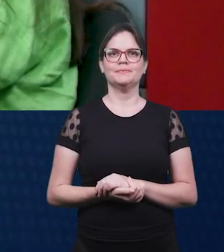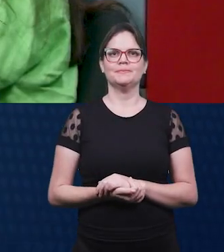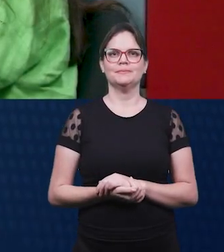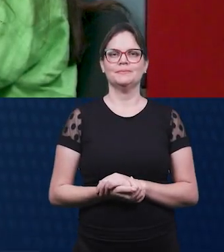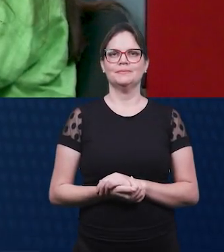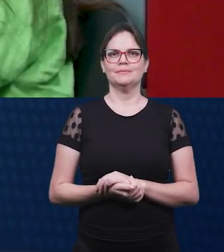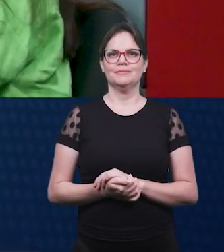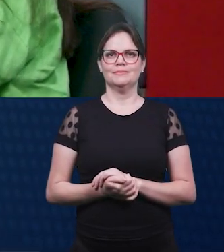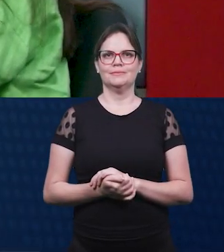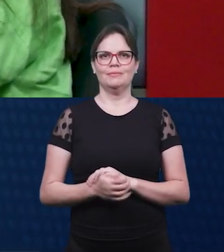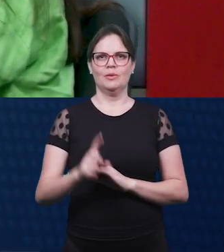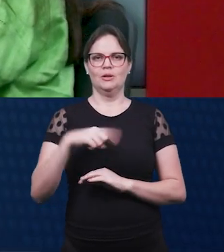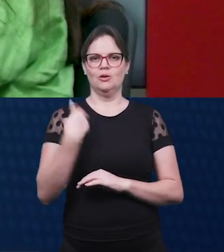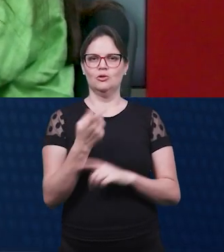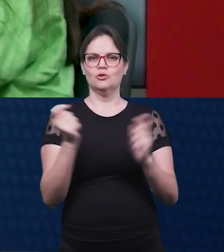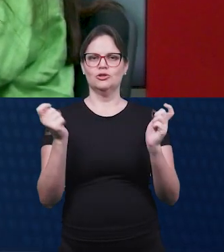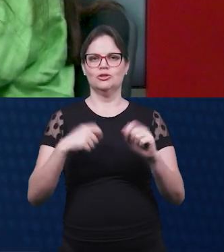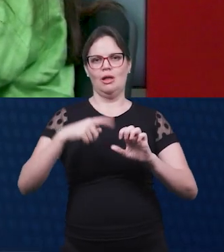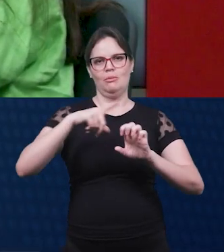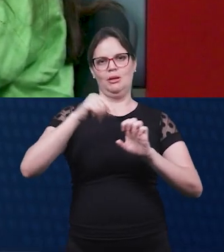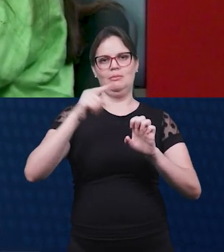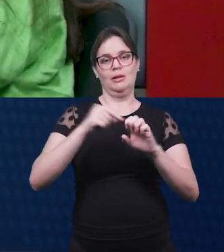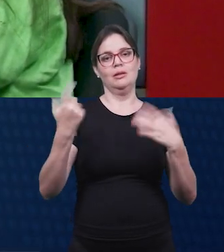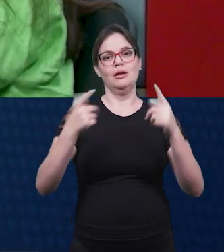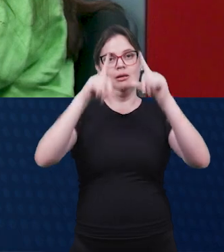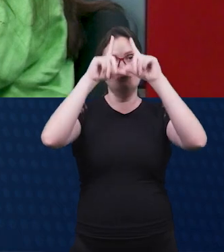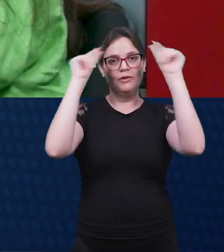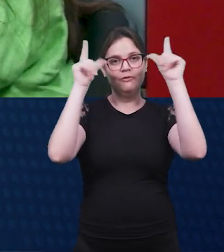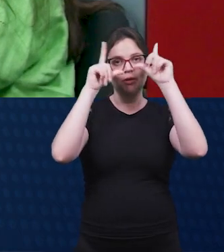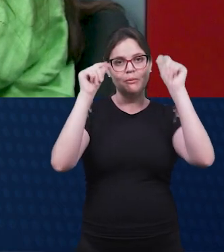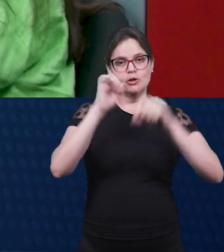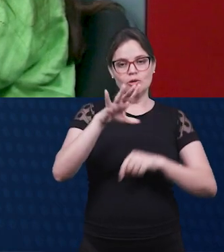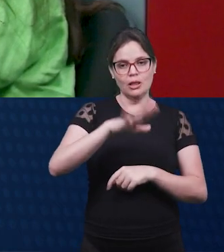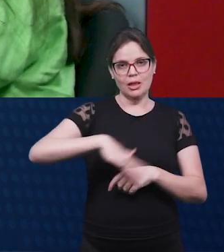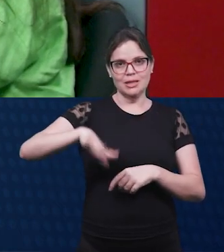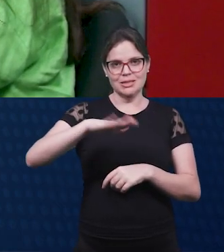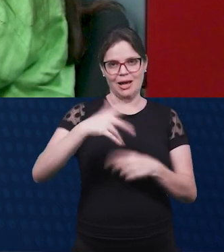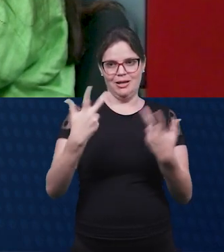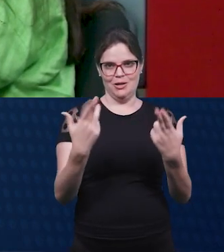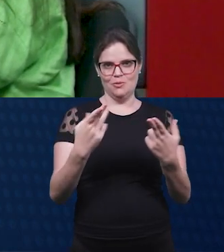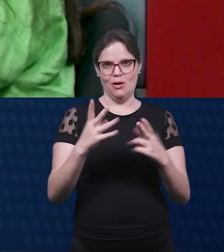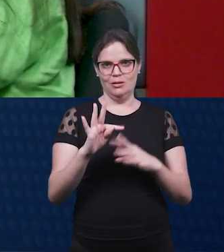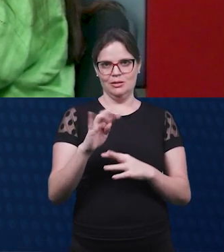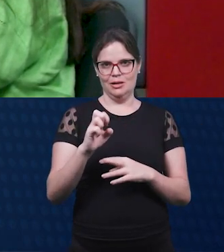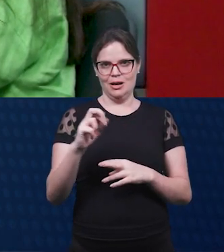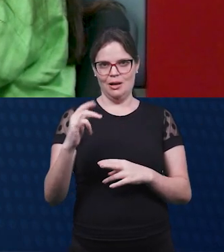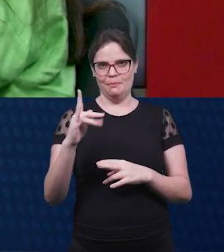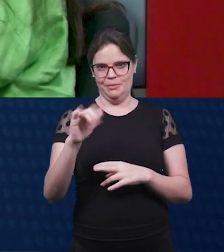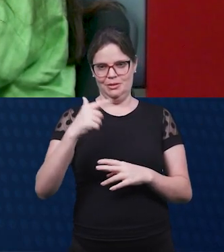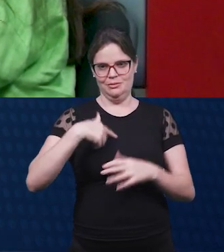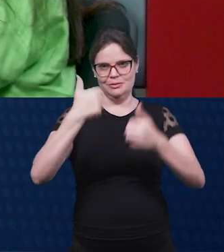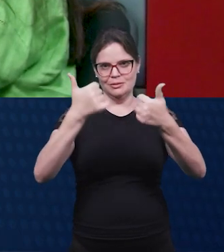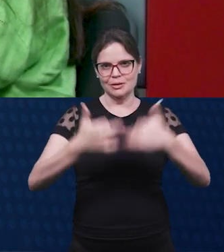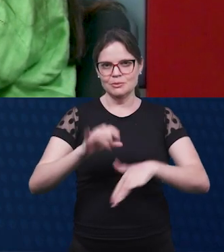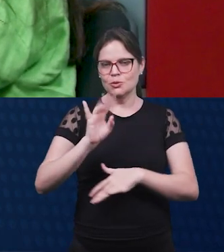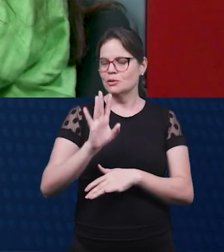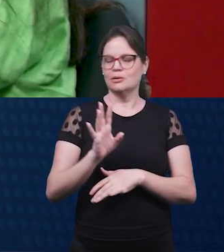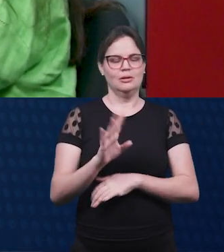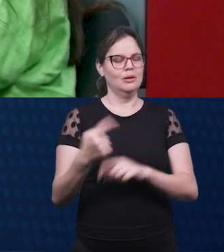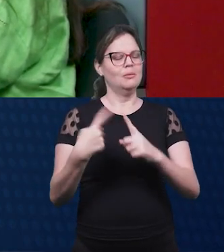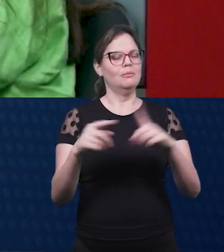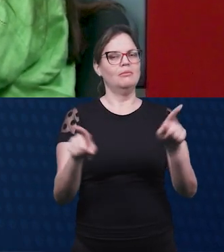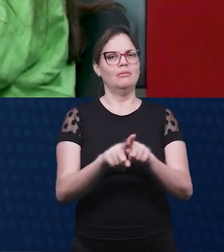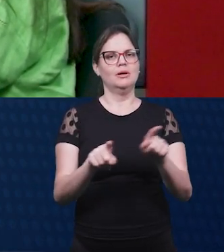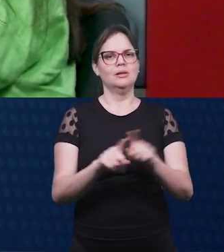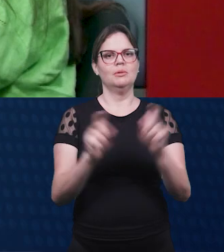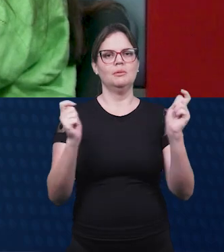Então, nós podemos hoje empreender. E o enfermeiro, ele empreende não só na ozonoterapia, ele pode empreender, ele